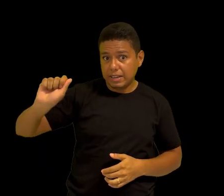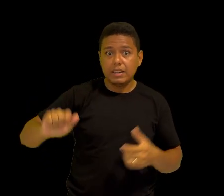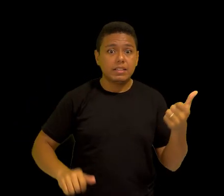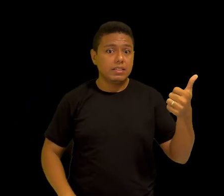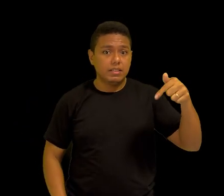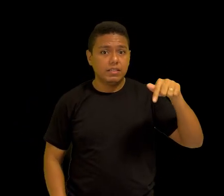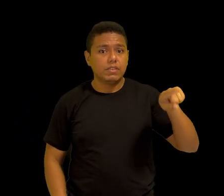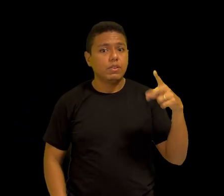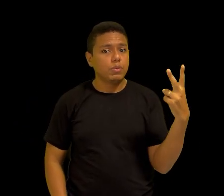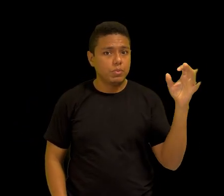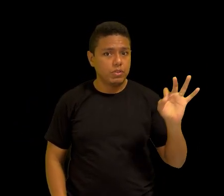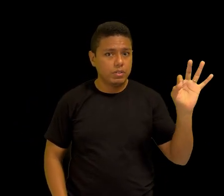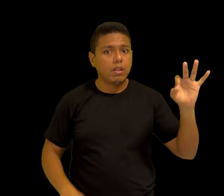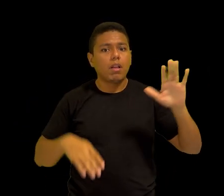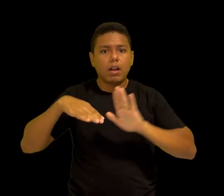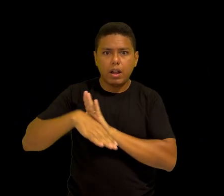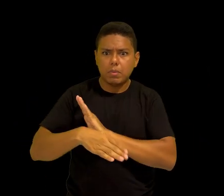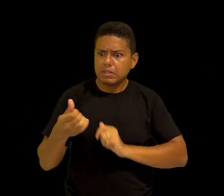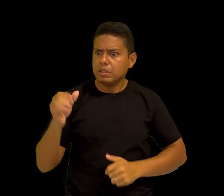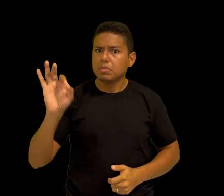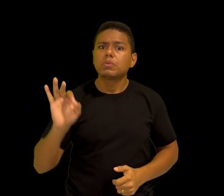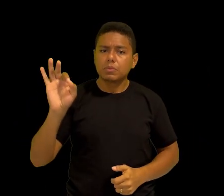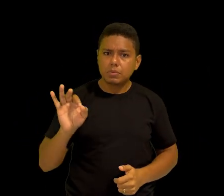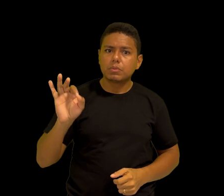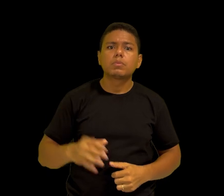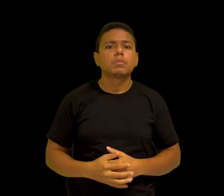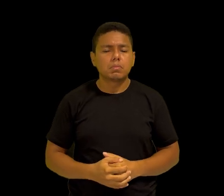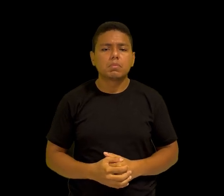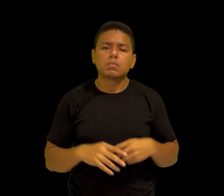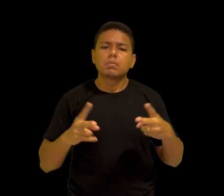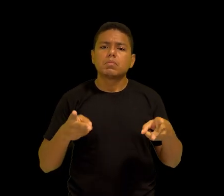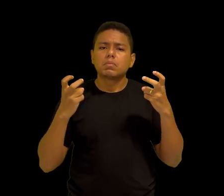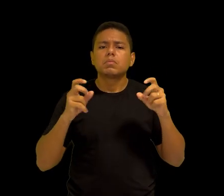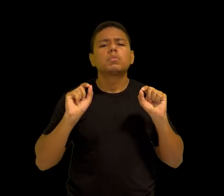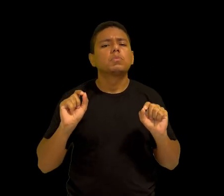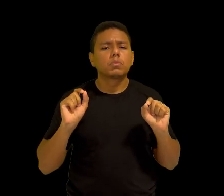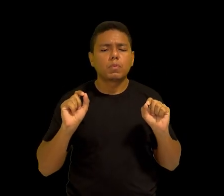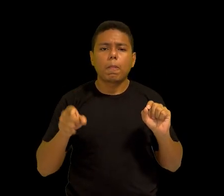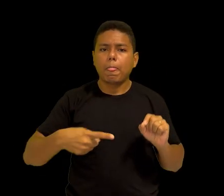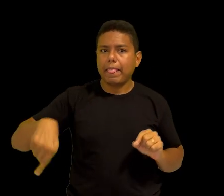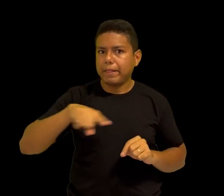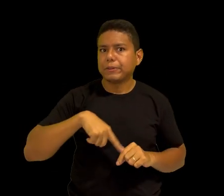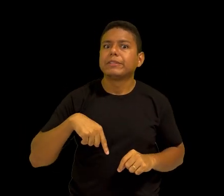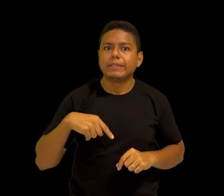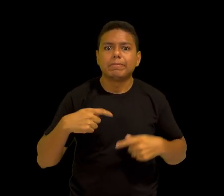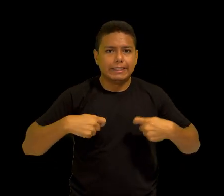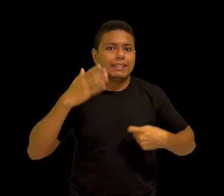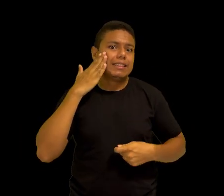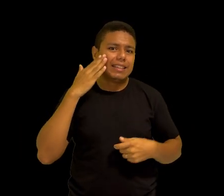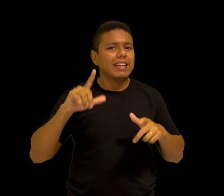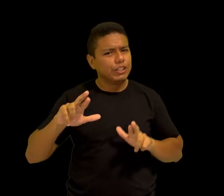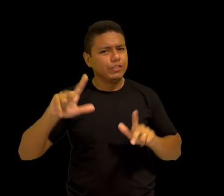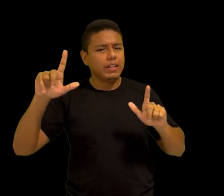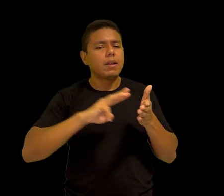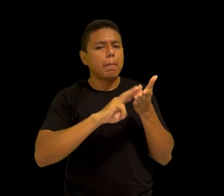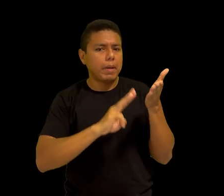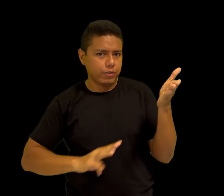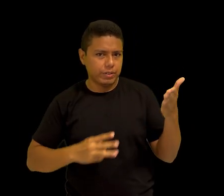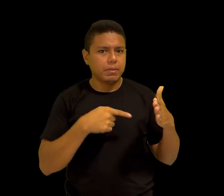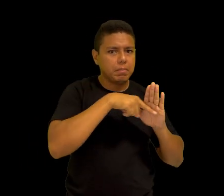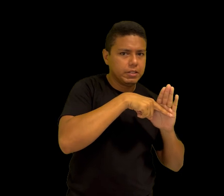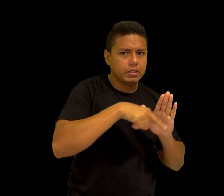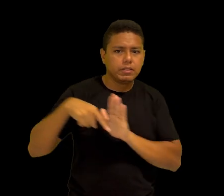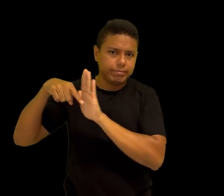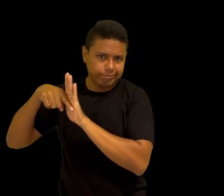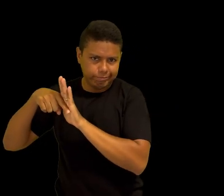de 17,2% para 6%. Então, a gente precisa dizer que existem diferenças metodológicas entre